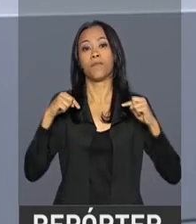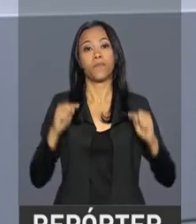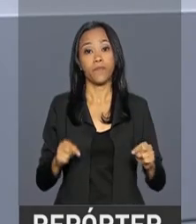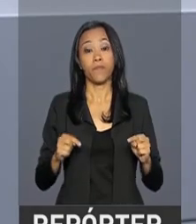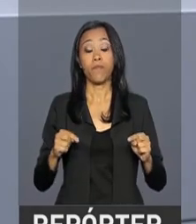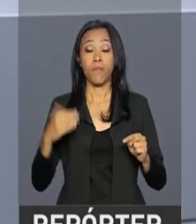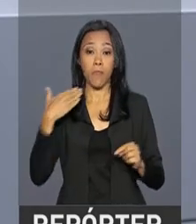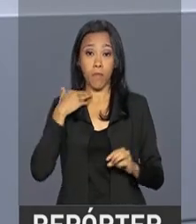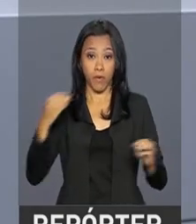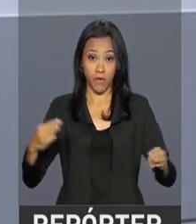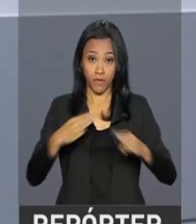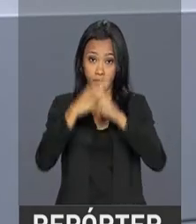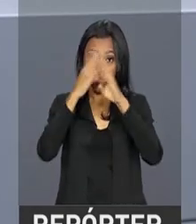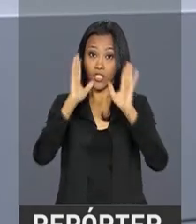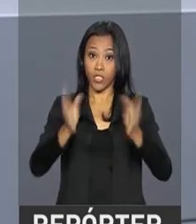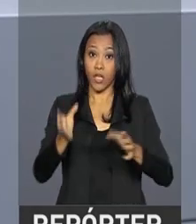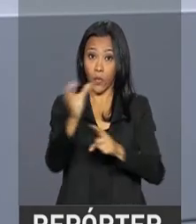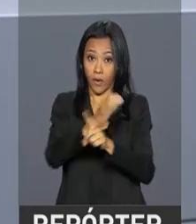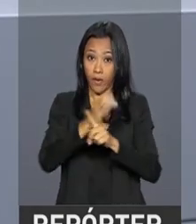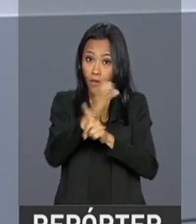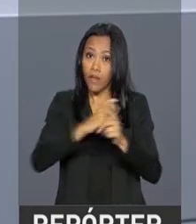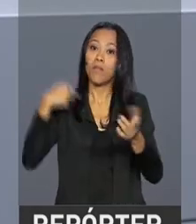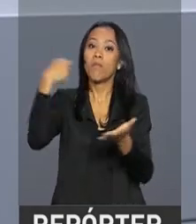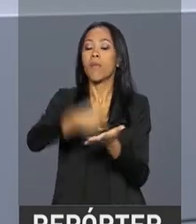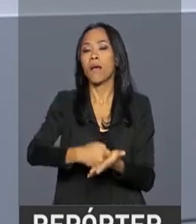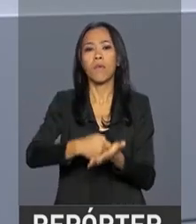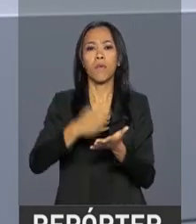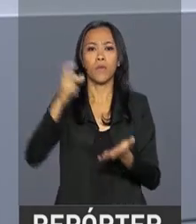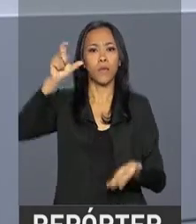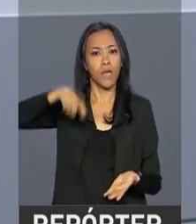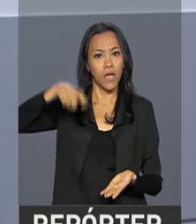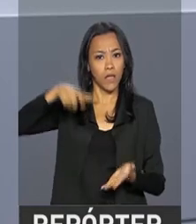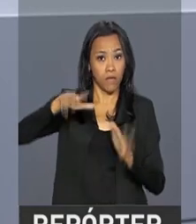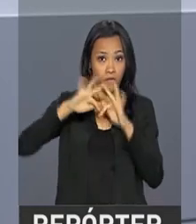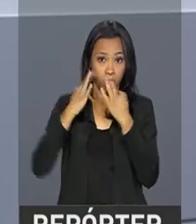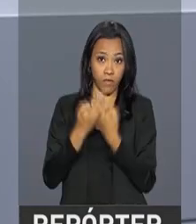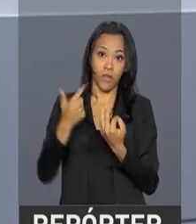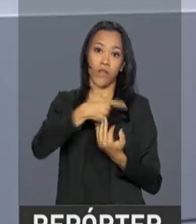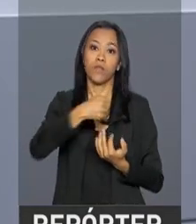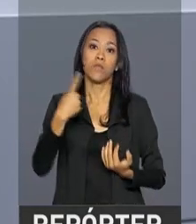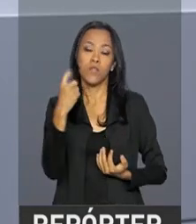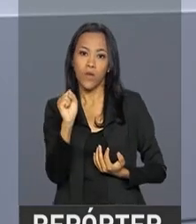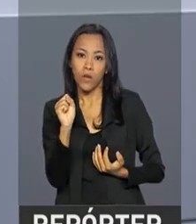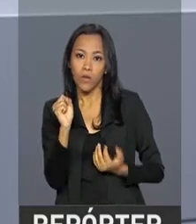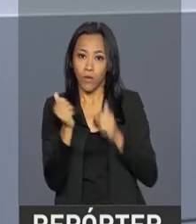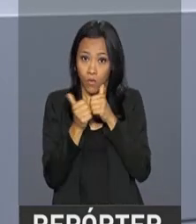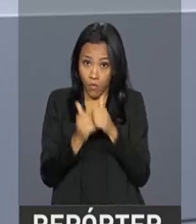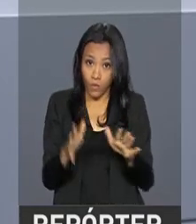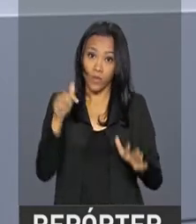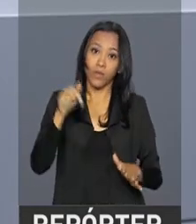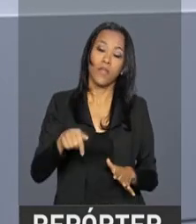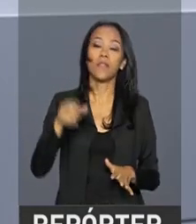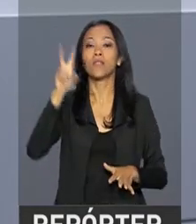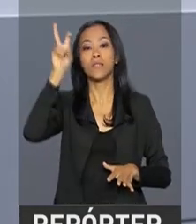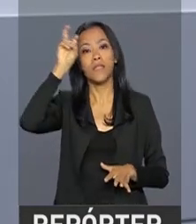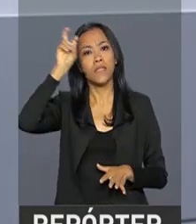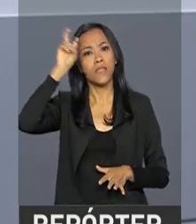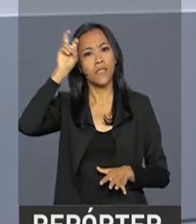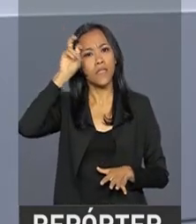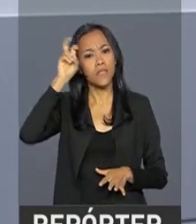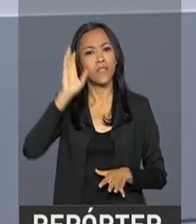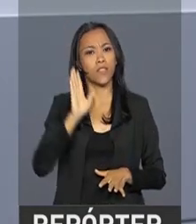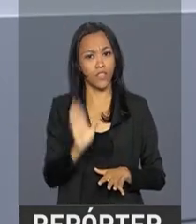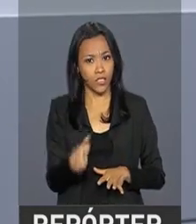o calendário de pagamentos do bolsa família em 2018 o banco deu início nesta quinta feira a distribuição dos cartazes e